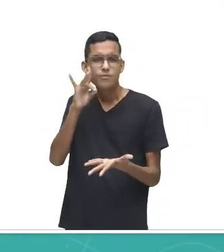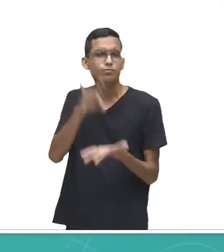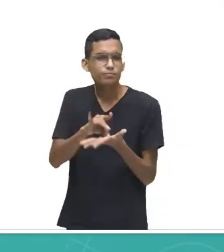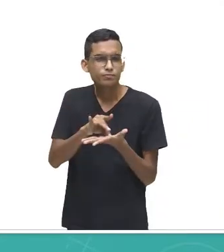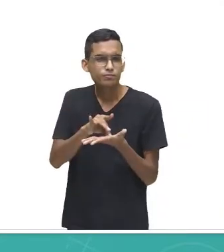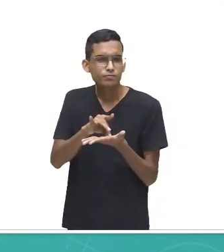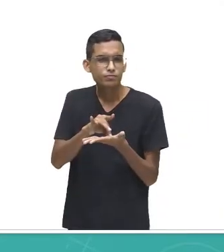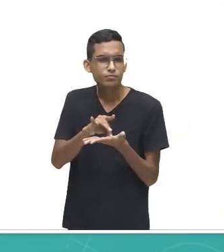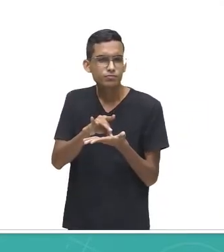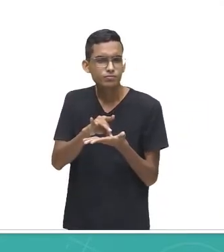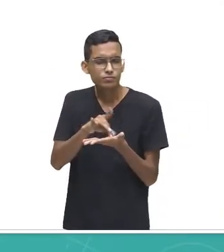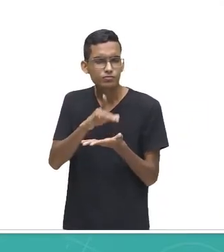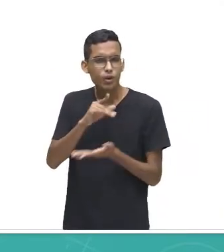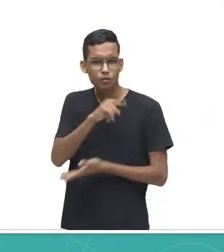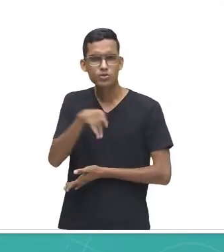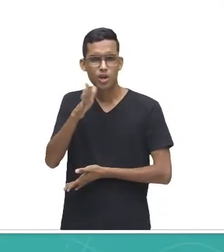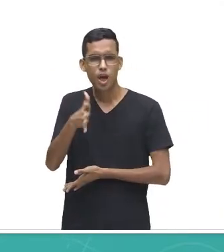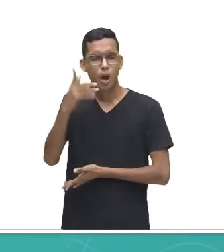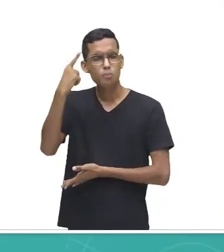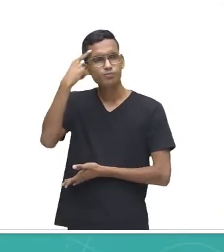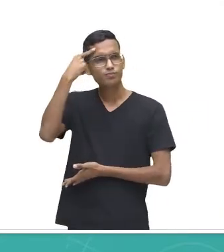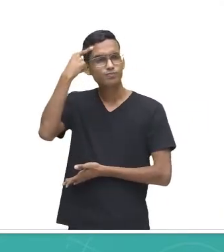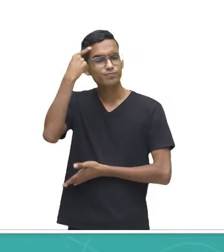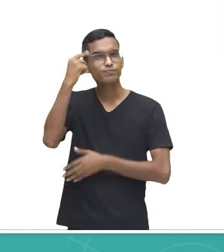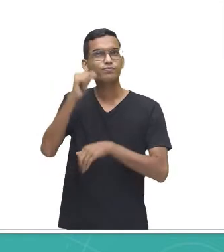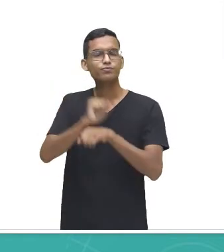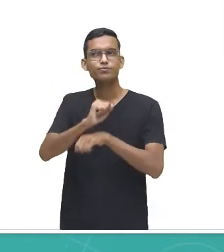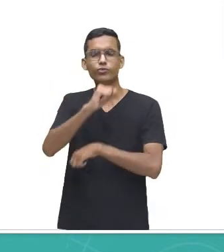Você já parou para pensar que, de repente, às